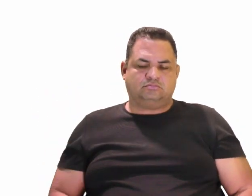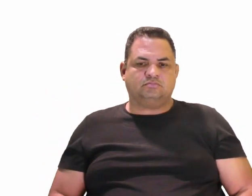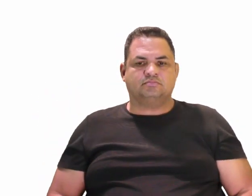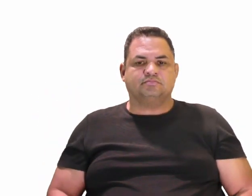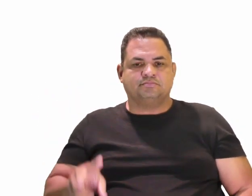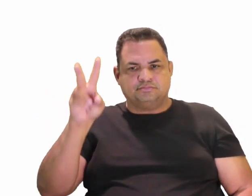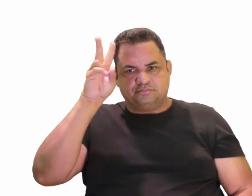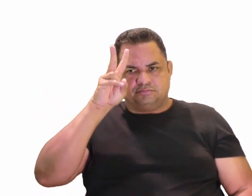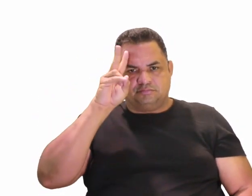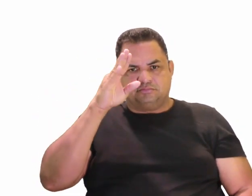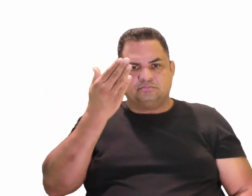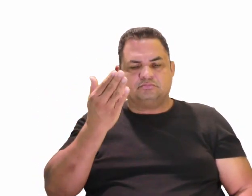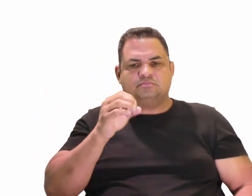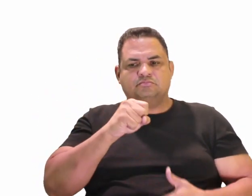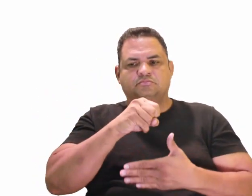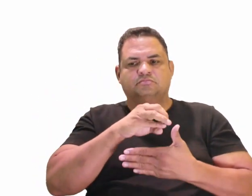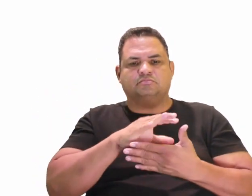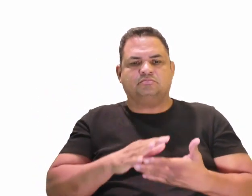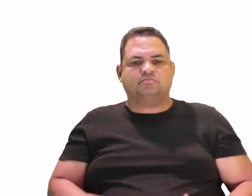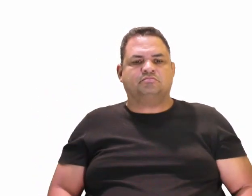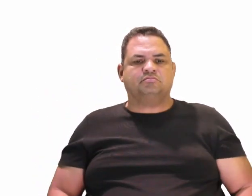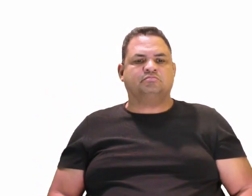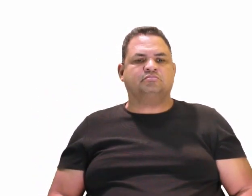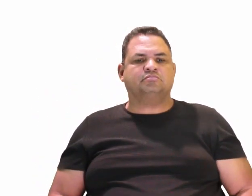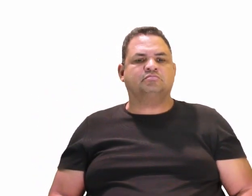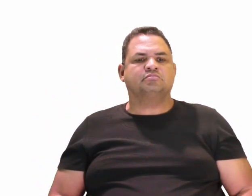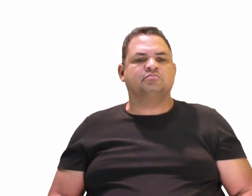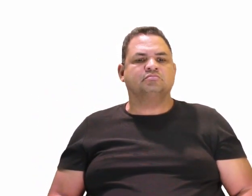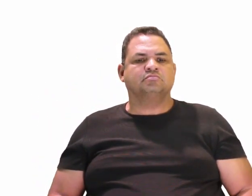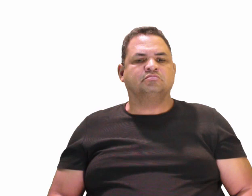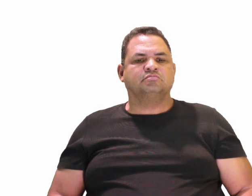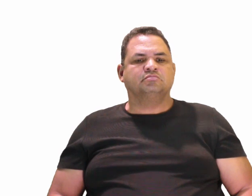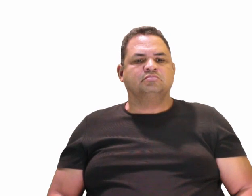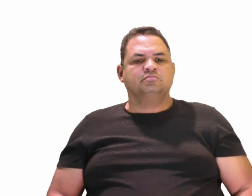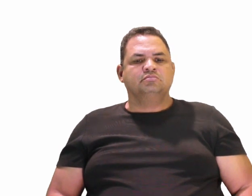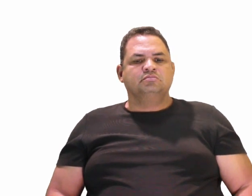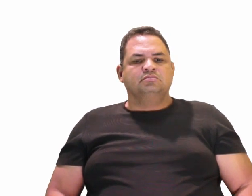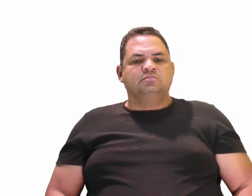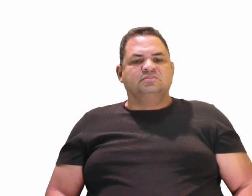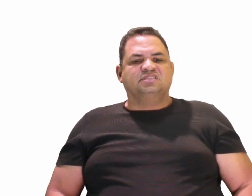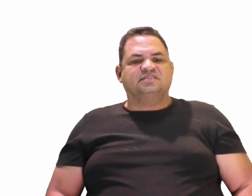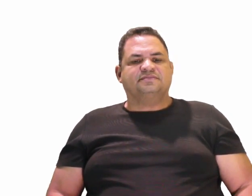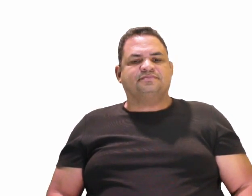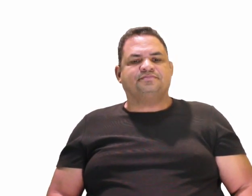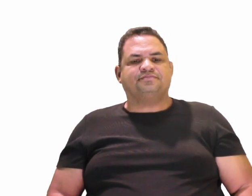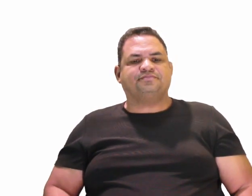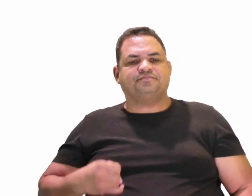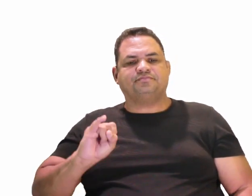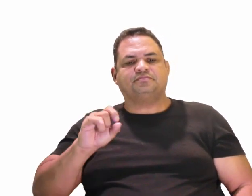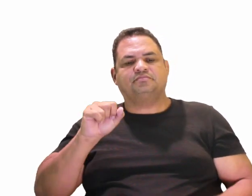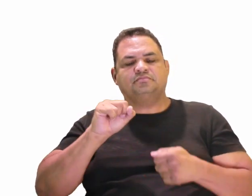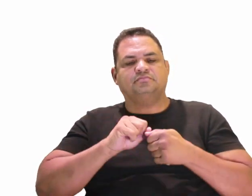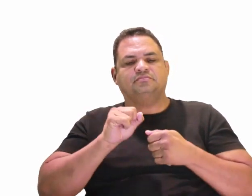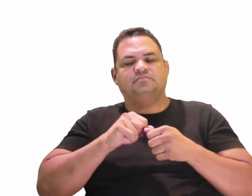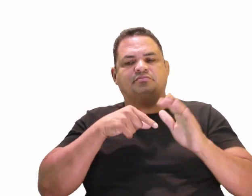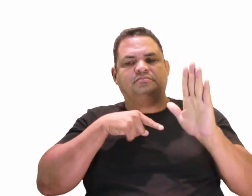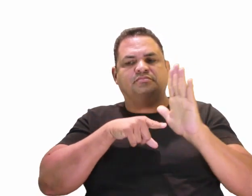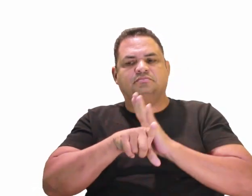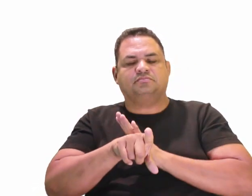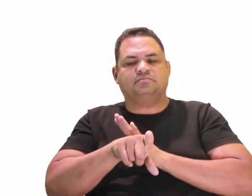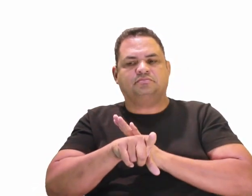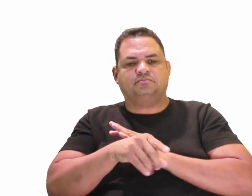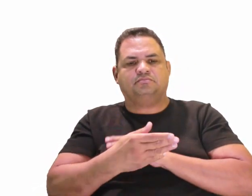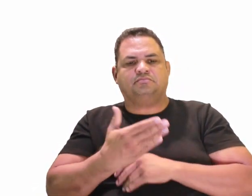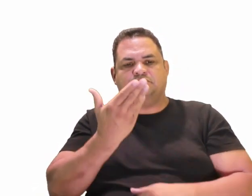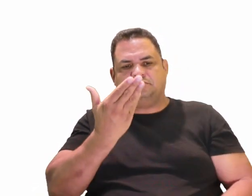vocês lembram lá, né? Aquela questão do usar o do, go e play com sports. Então, assim, se eu faço uma pergunta com can, lembra que